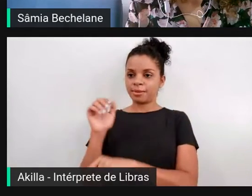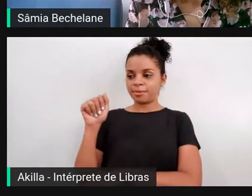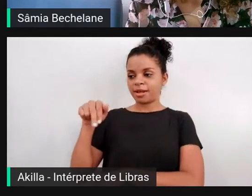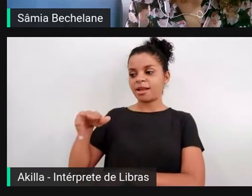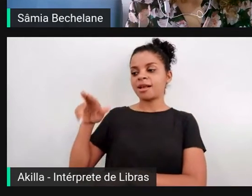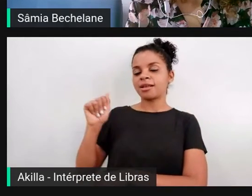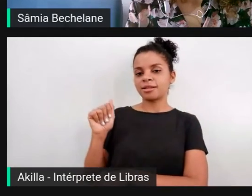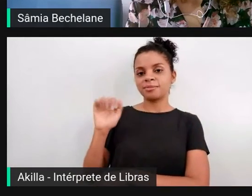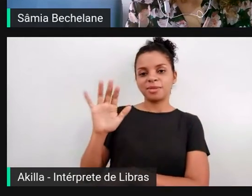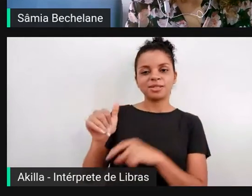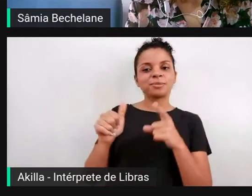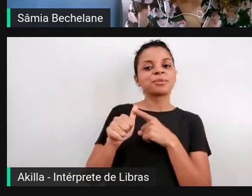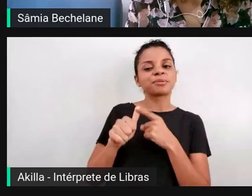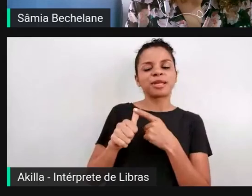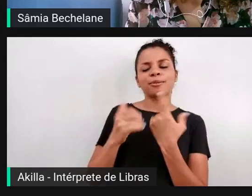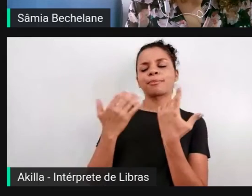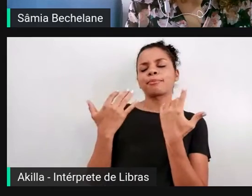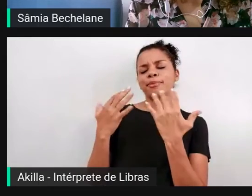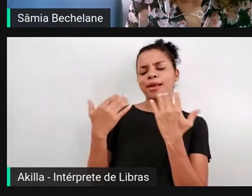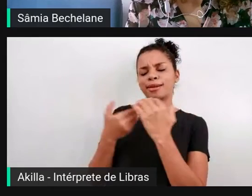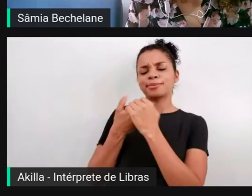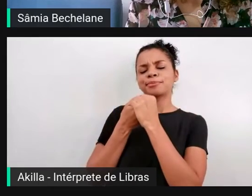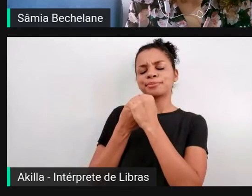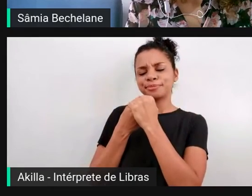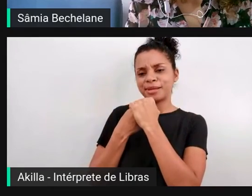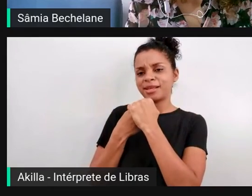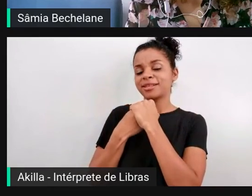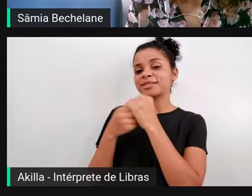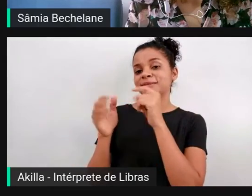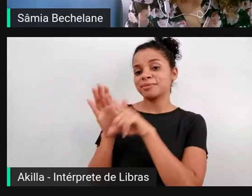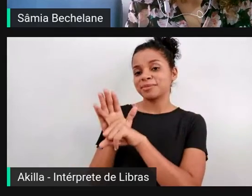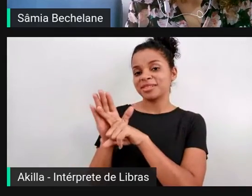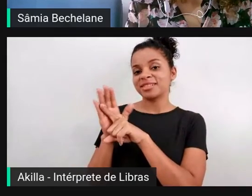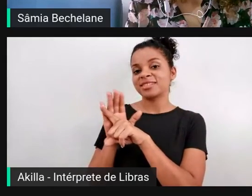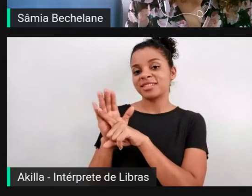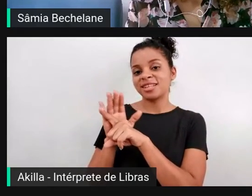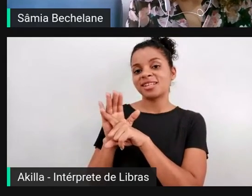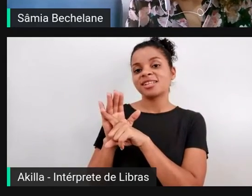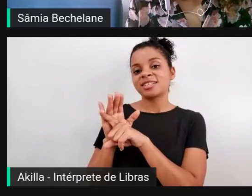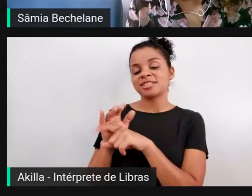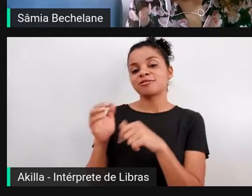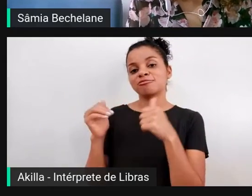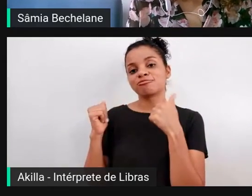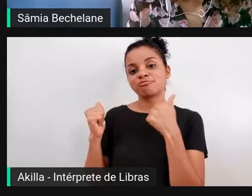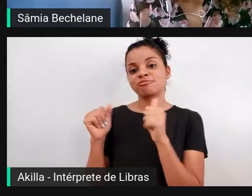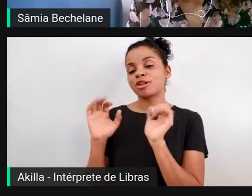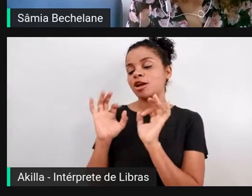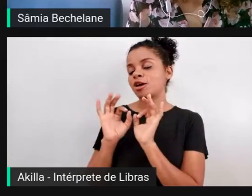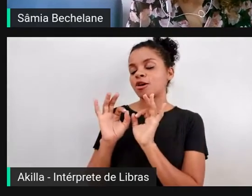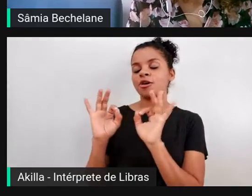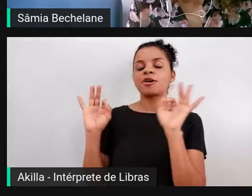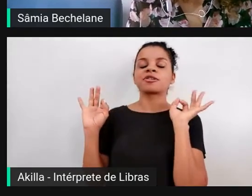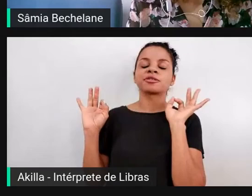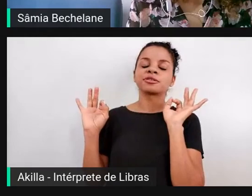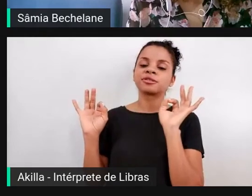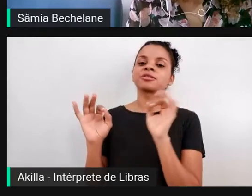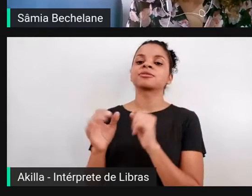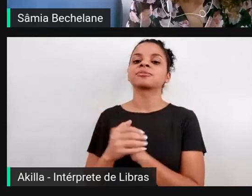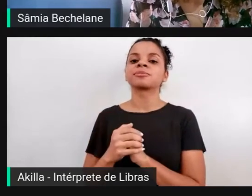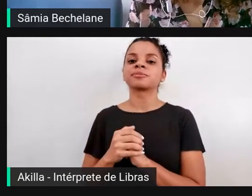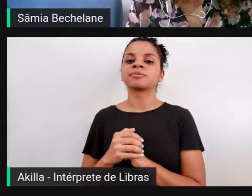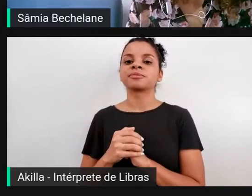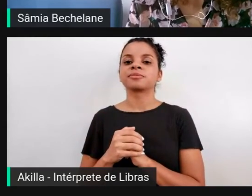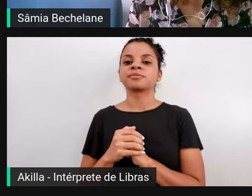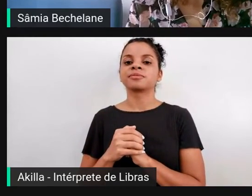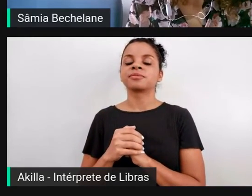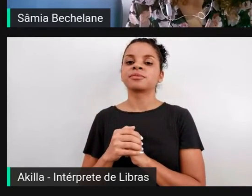sua pesquisa, pelo conteúdo, pela base científica, assim, nossa, impressionante, assim, incrível, muito, muito